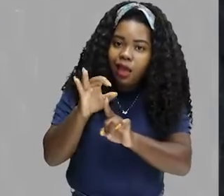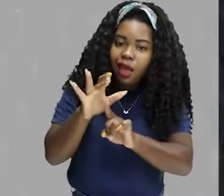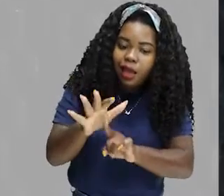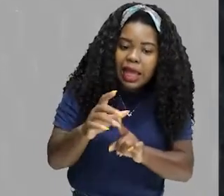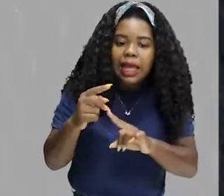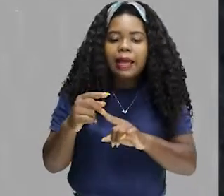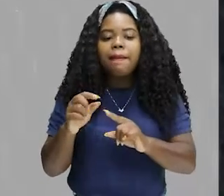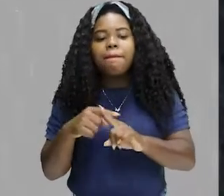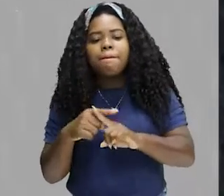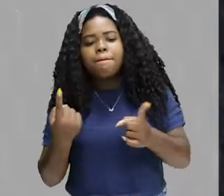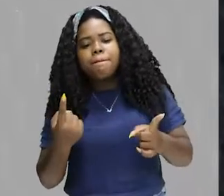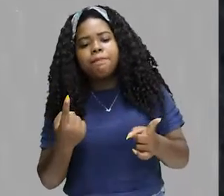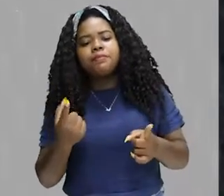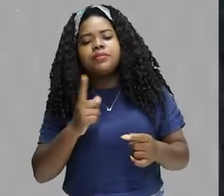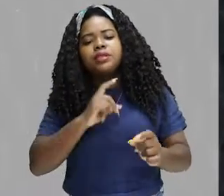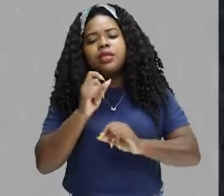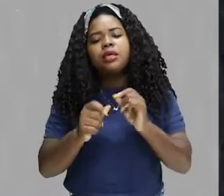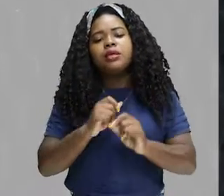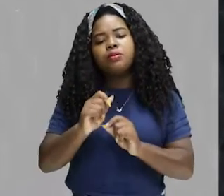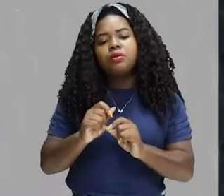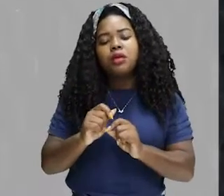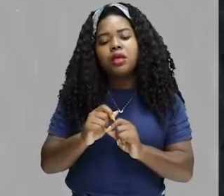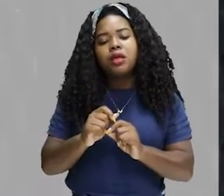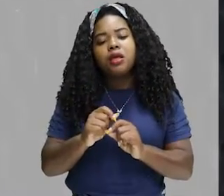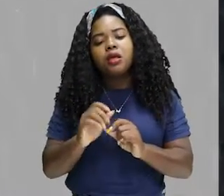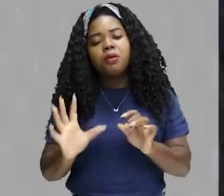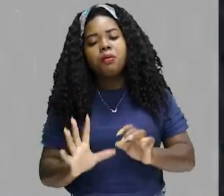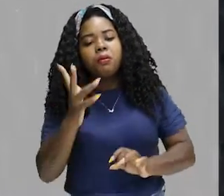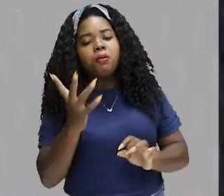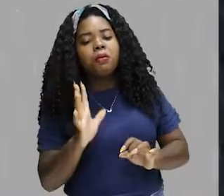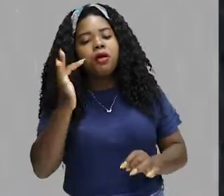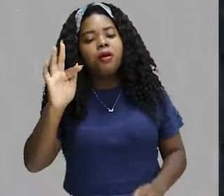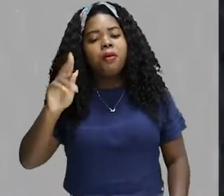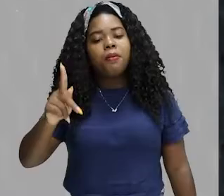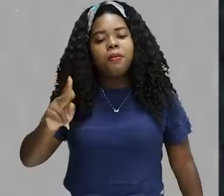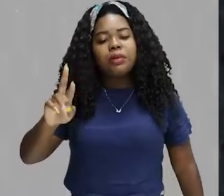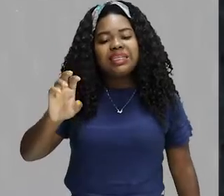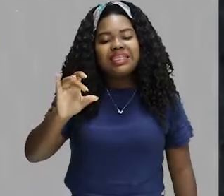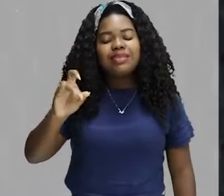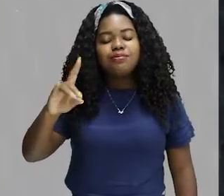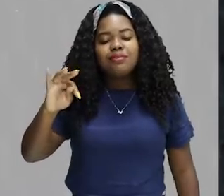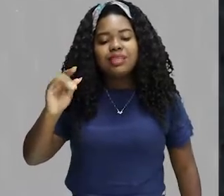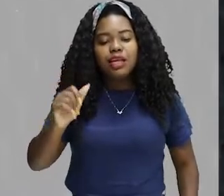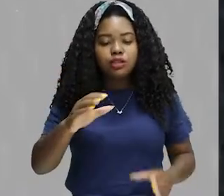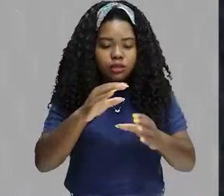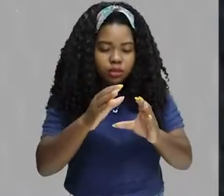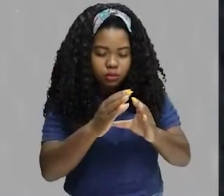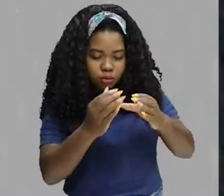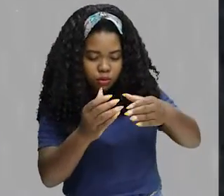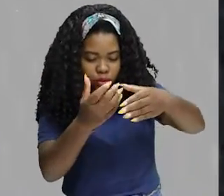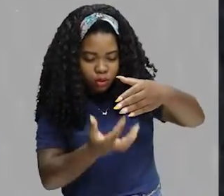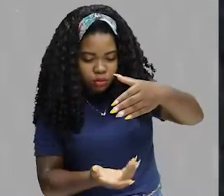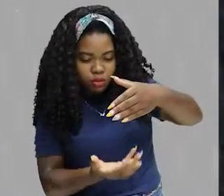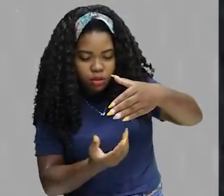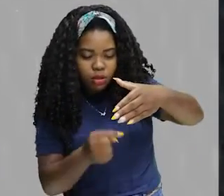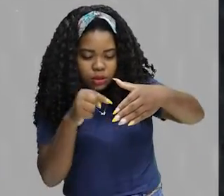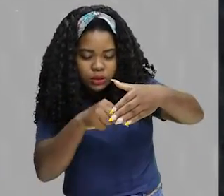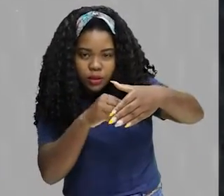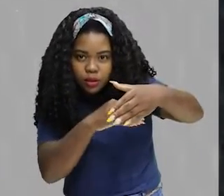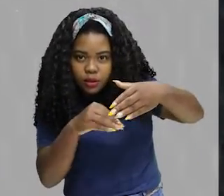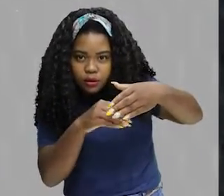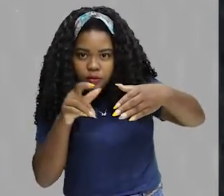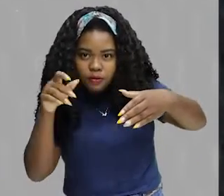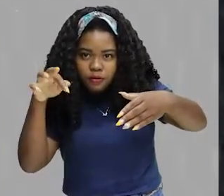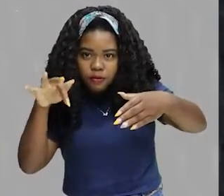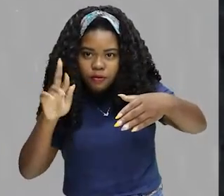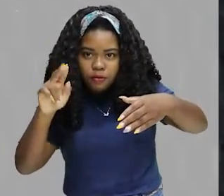um precipitado, né? Um precipitado é aquilo que fica no fundo do recipiente. Então, se houver a formação do